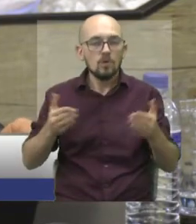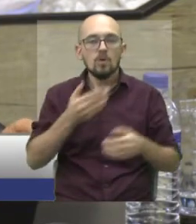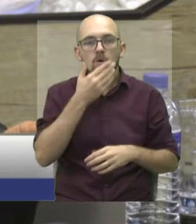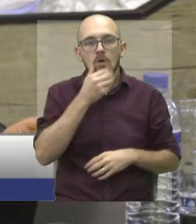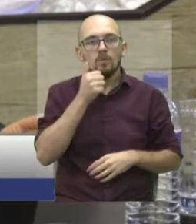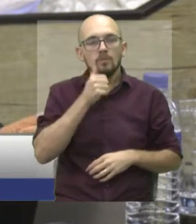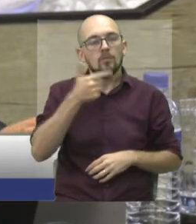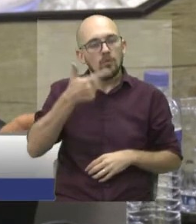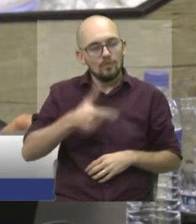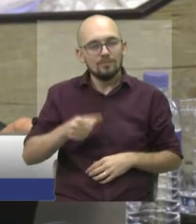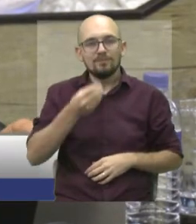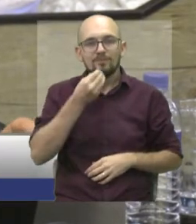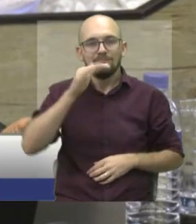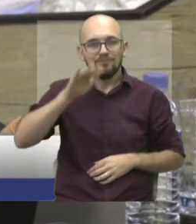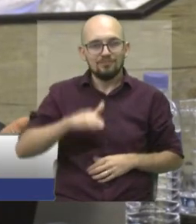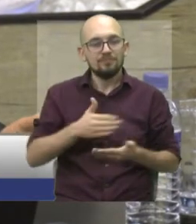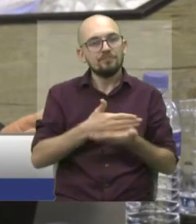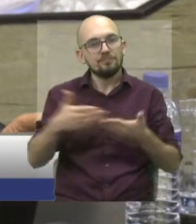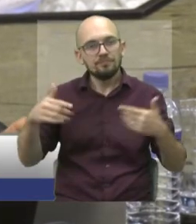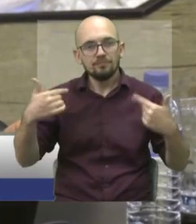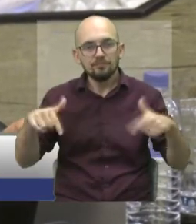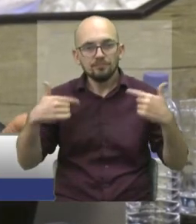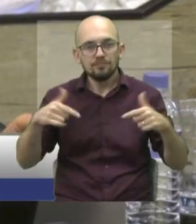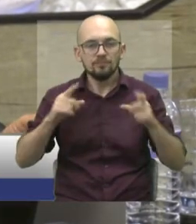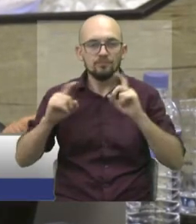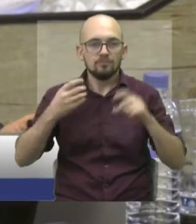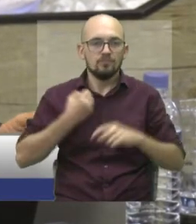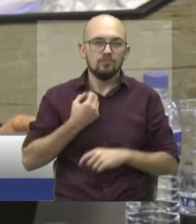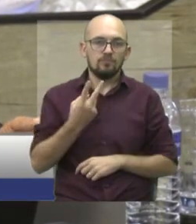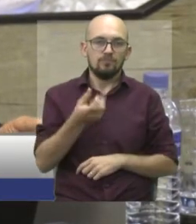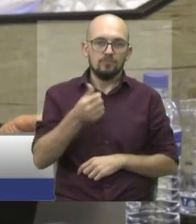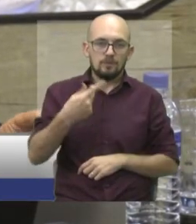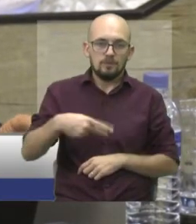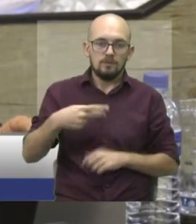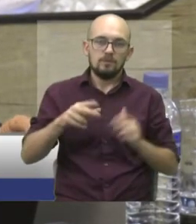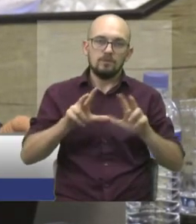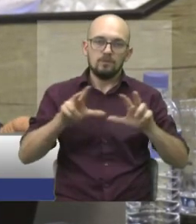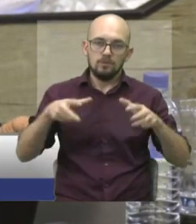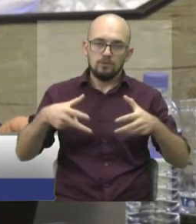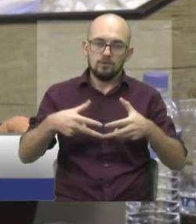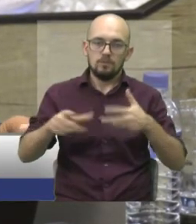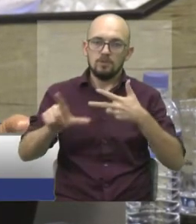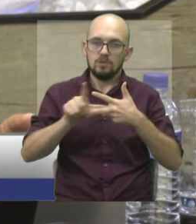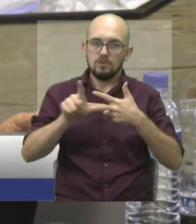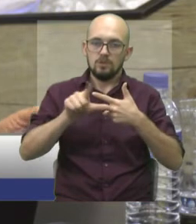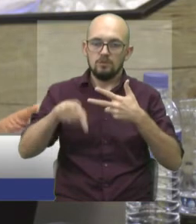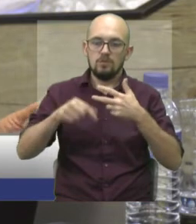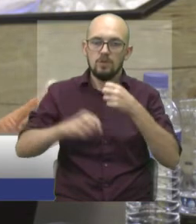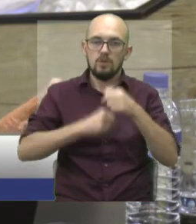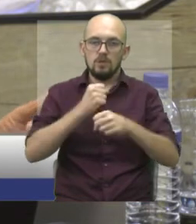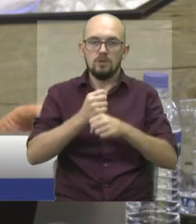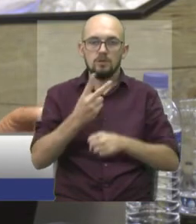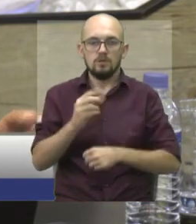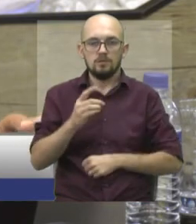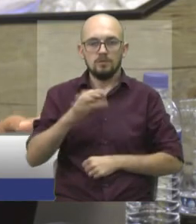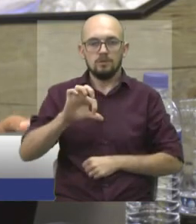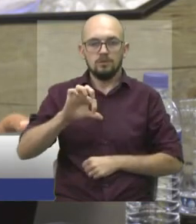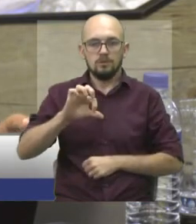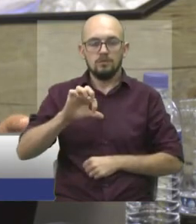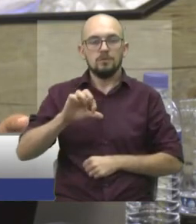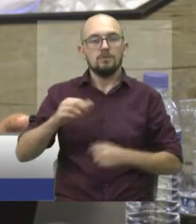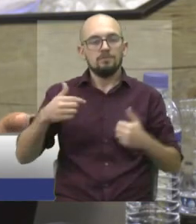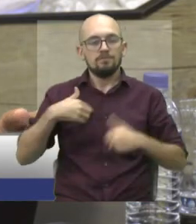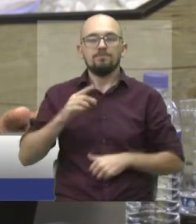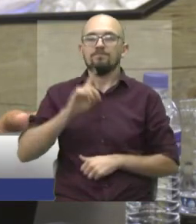boa tarde. Vamos dar início à 26ª sessão ordinária da sessão legislativa de 2019.